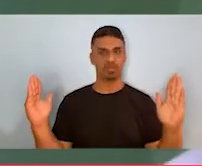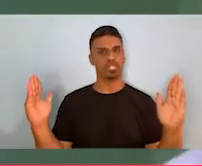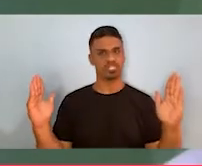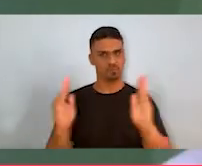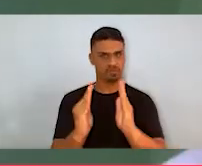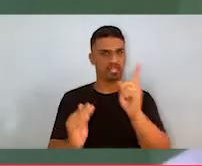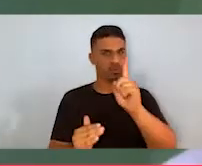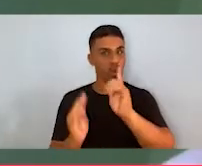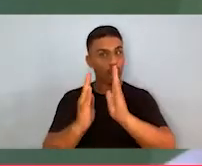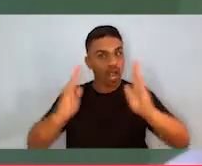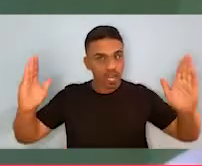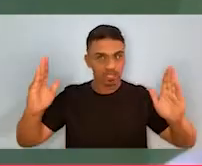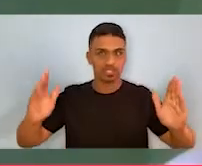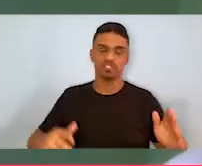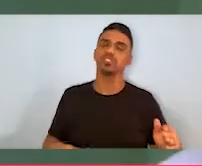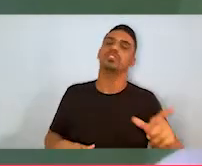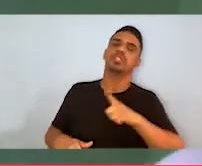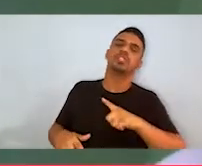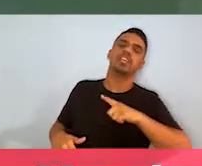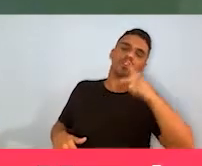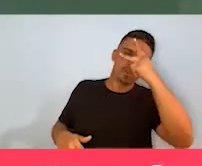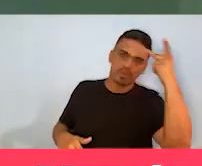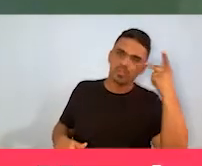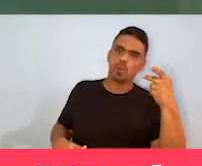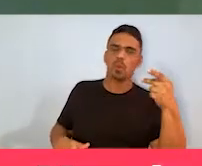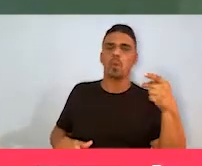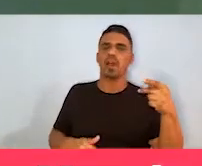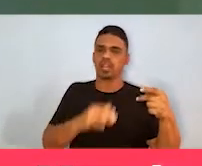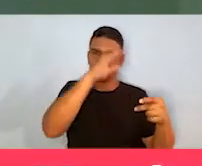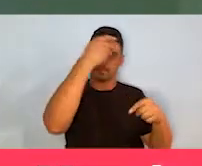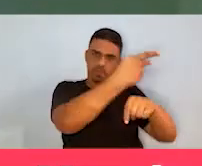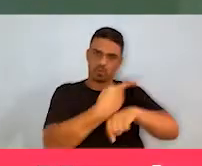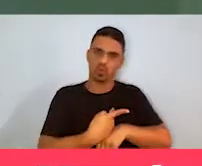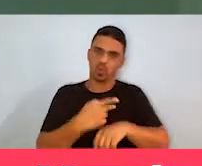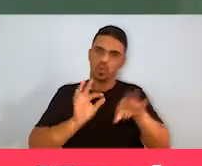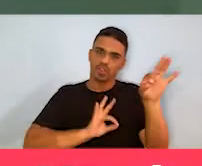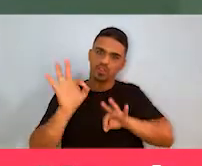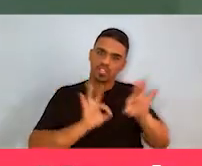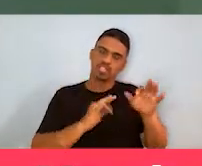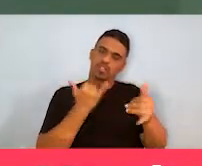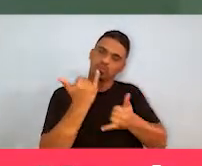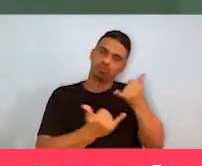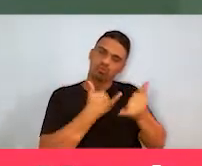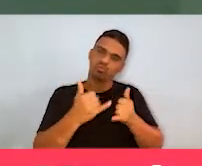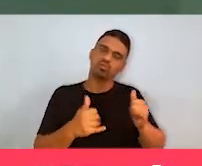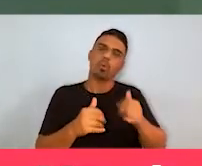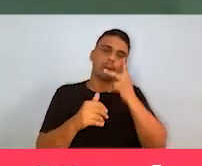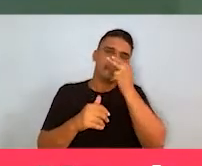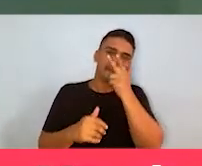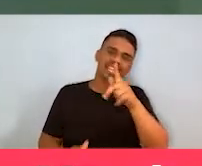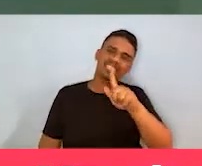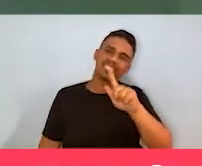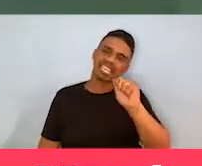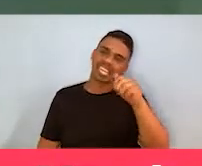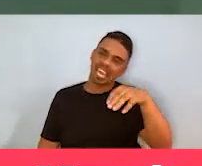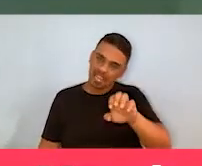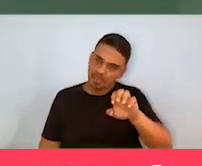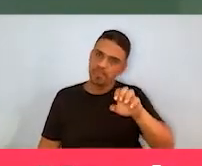cliente, inclusive, que eu estava trabalhando para ele, fazendo umas pixel arts para um jogo que era meio que um card game.